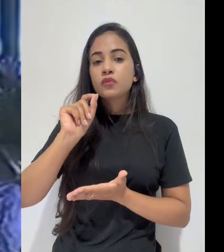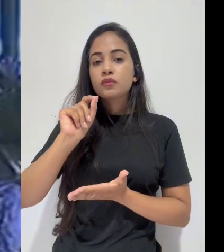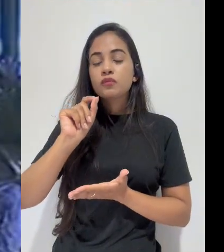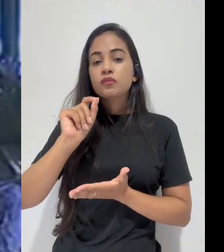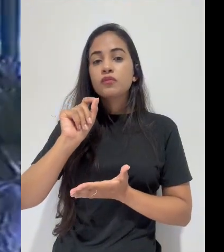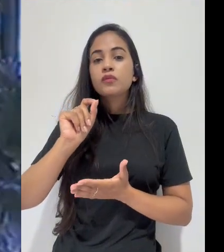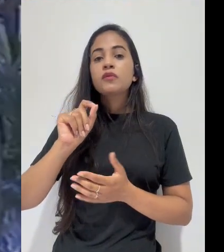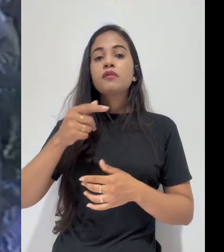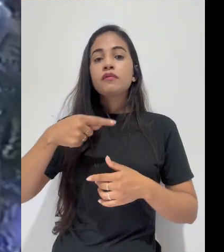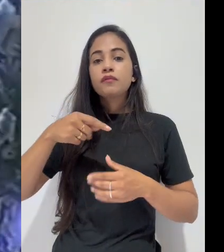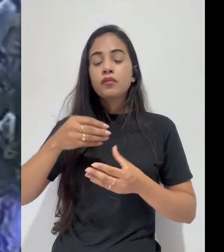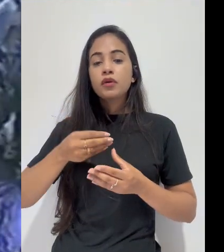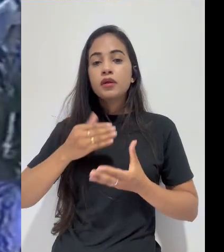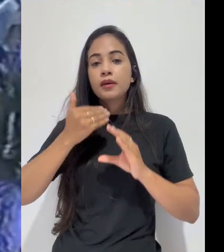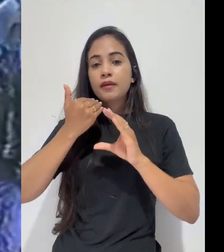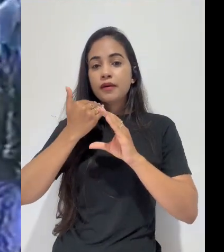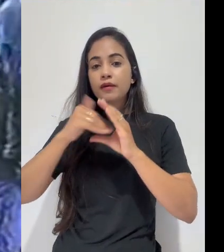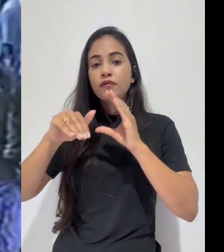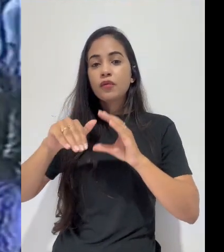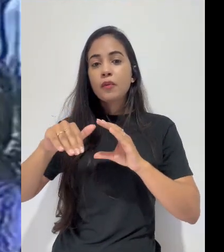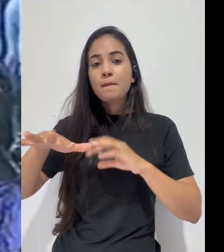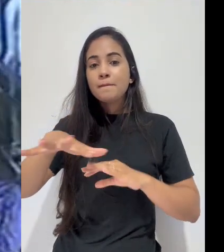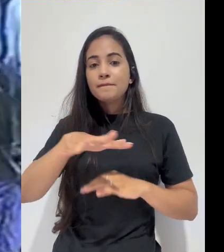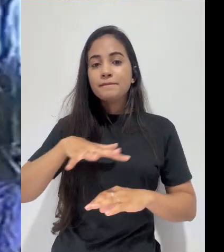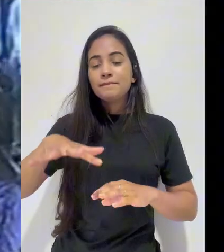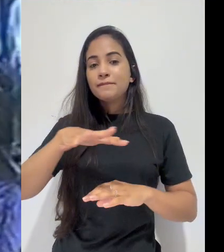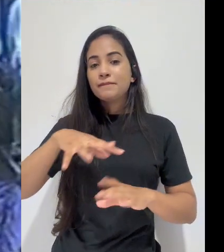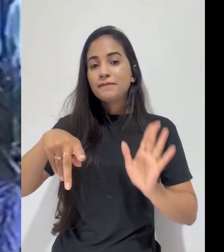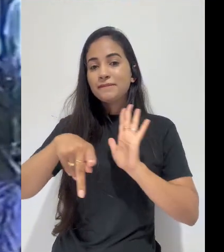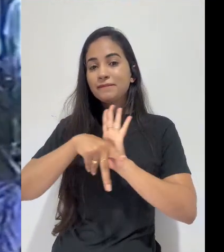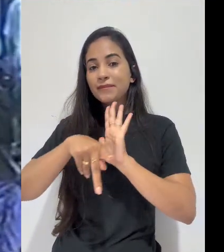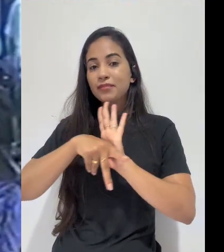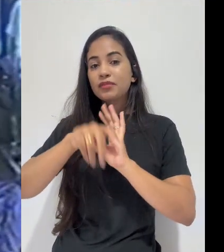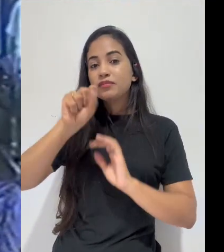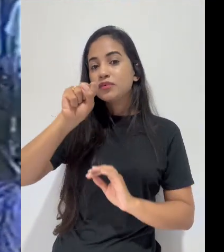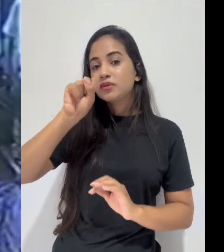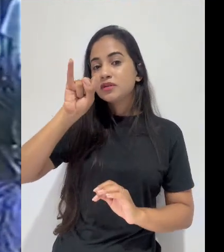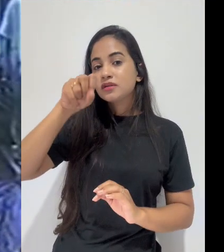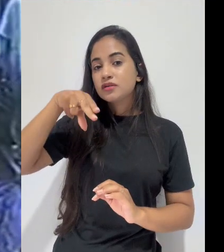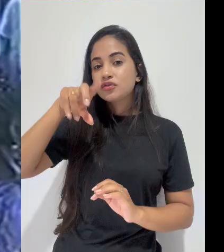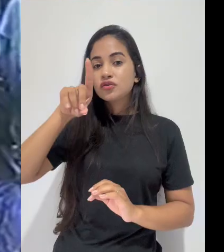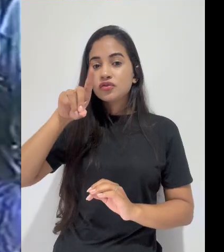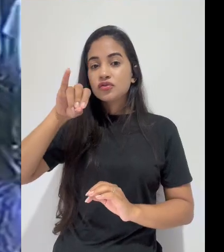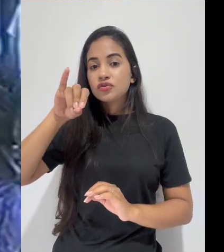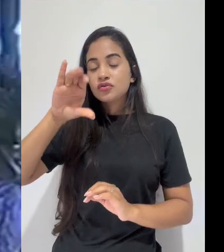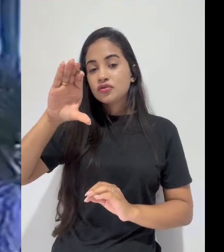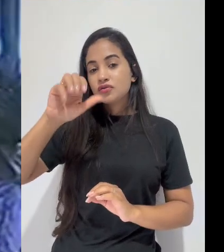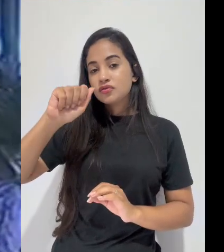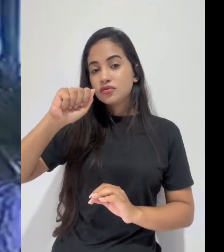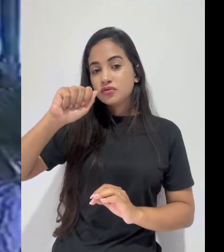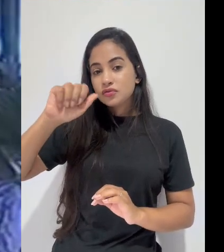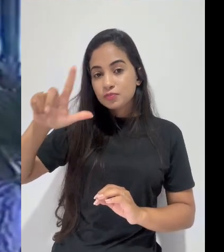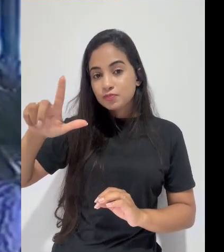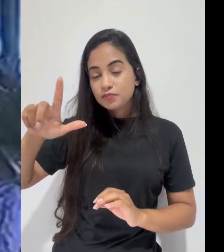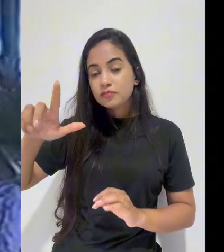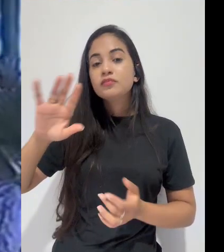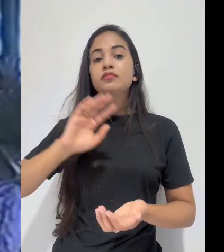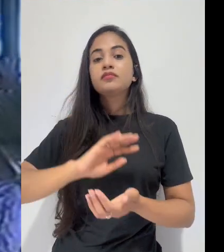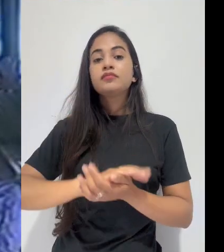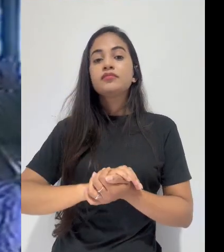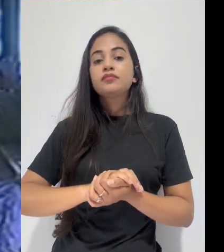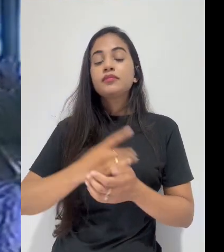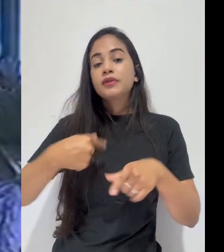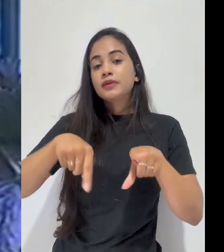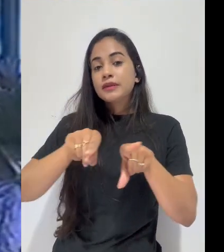um encaminhamento para o movimento sindical, com a sua estrutura, com as suas condições, muito mais além das nossas modestas estruturas enquanto gabinete